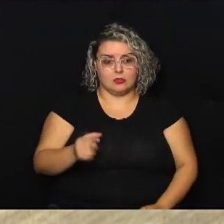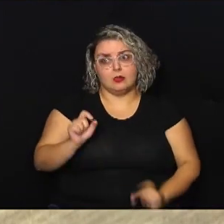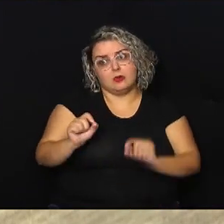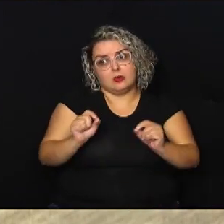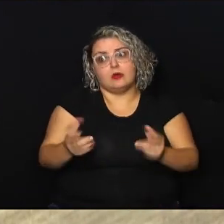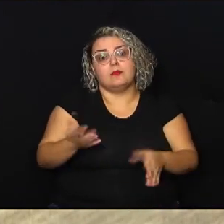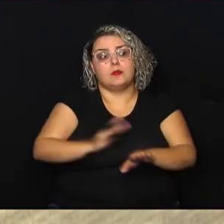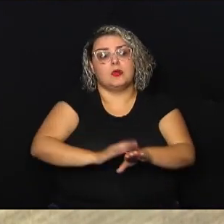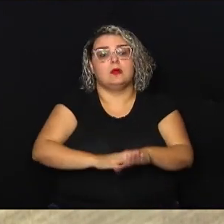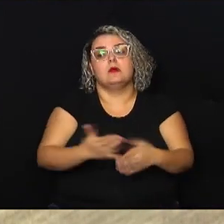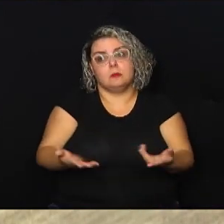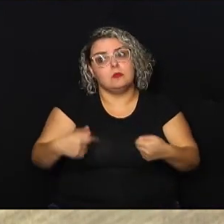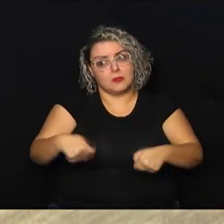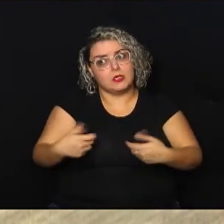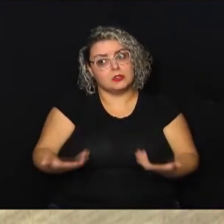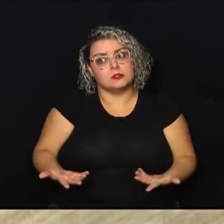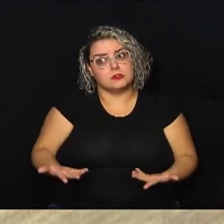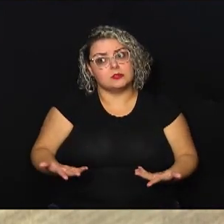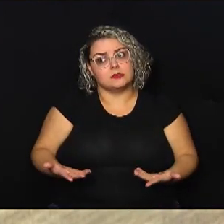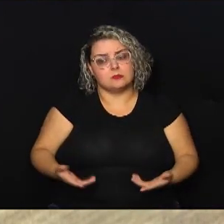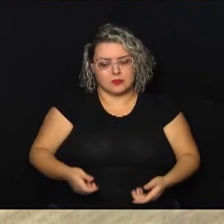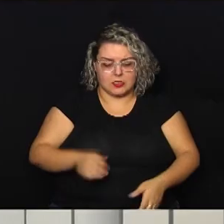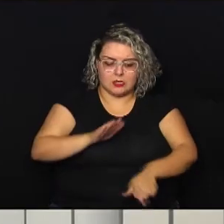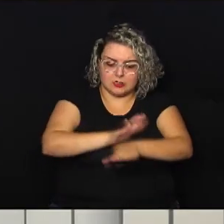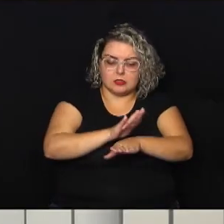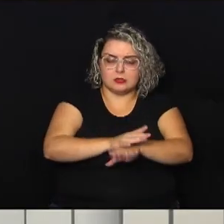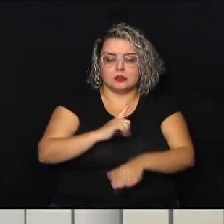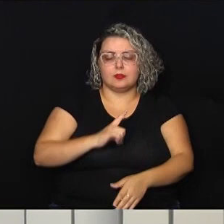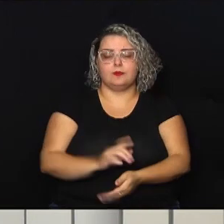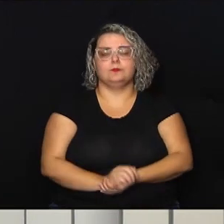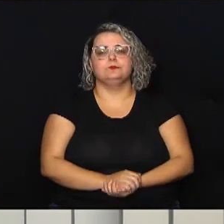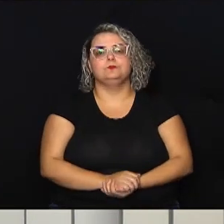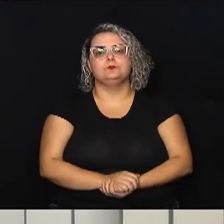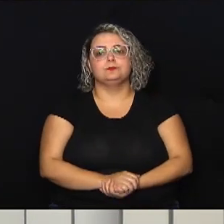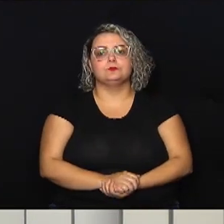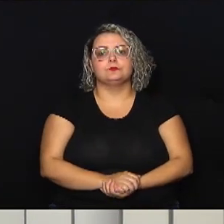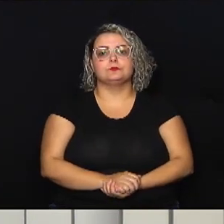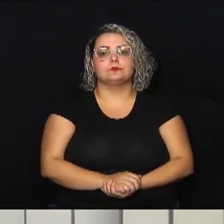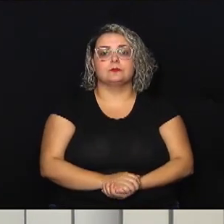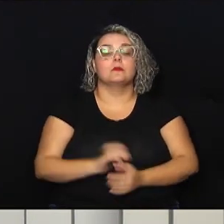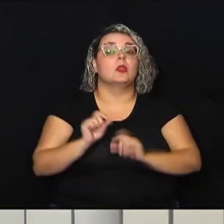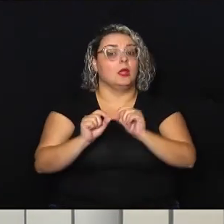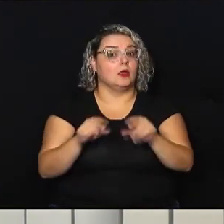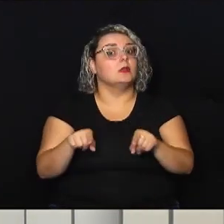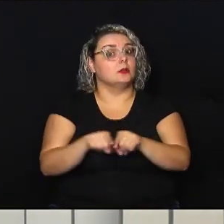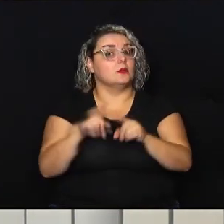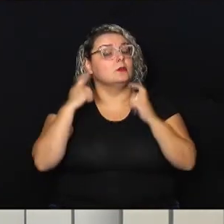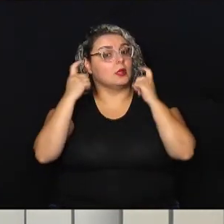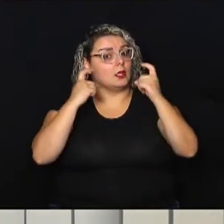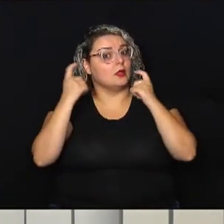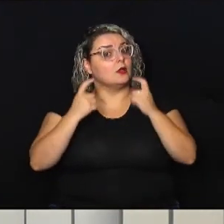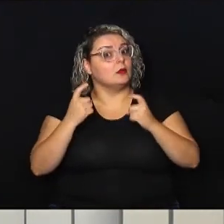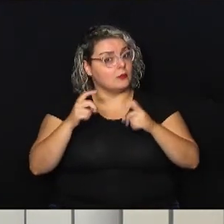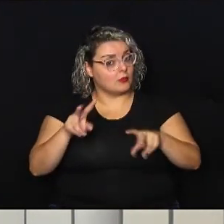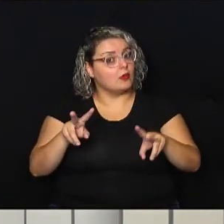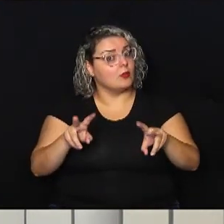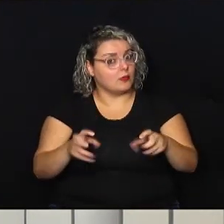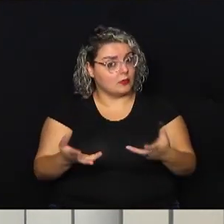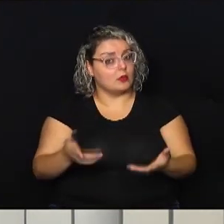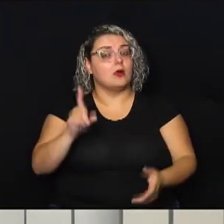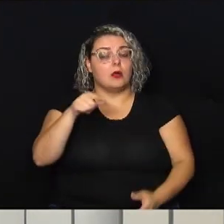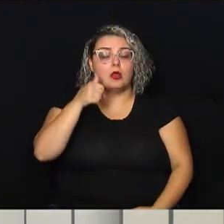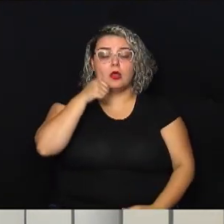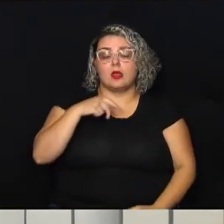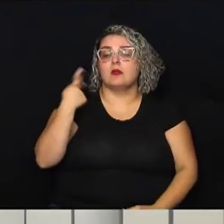para que a gente garanta assistência na cidade de Campinas. Quem também está preocupada com esta situação é a